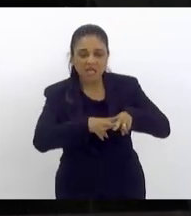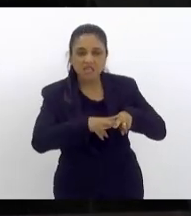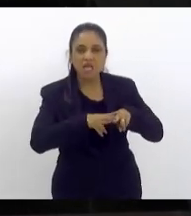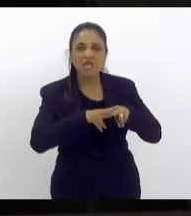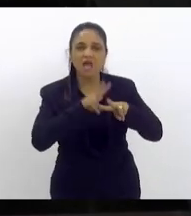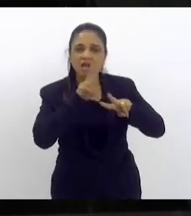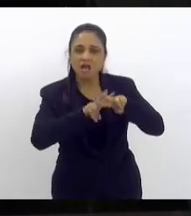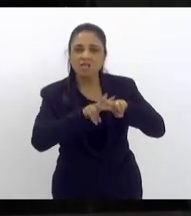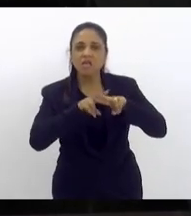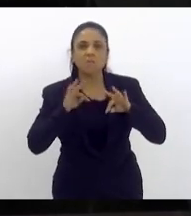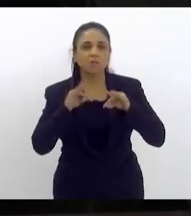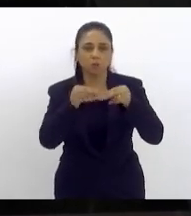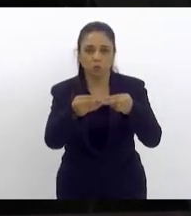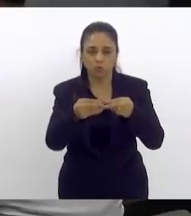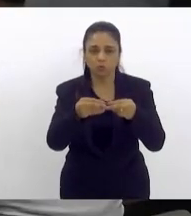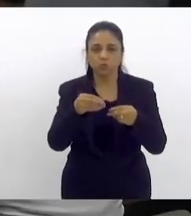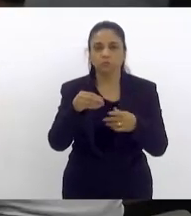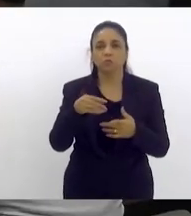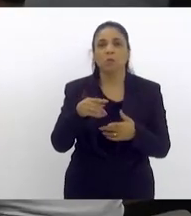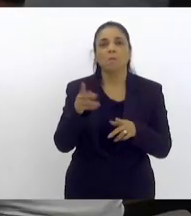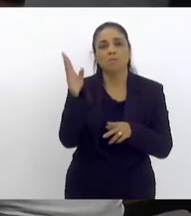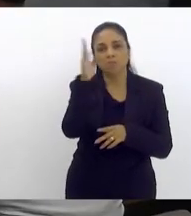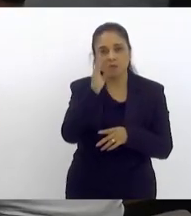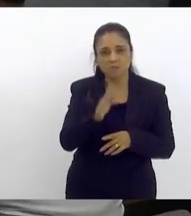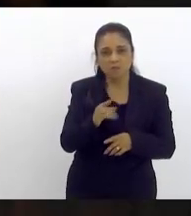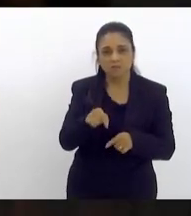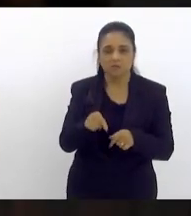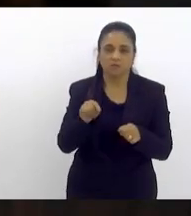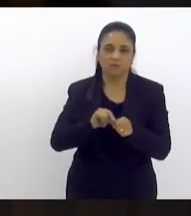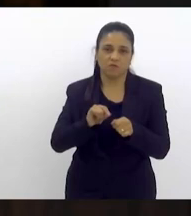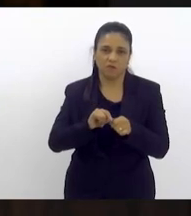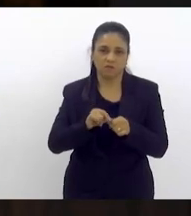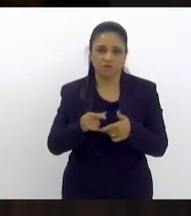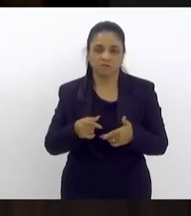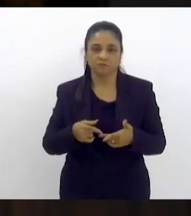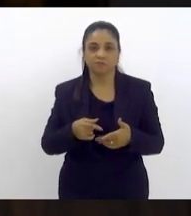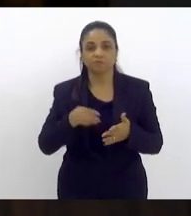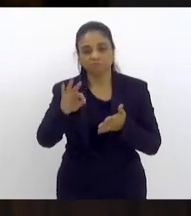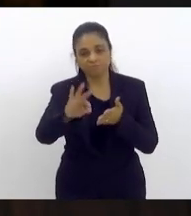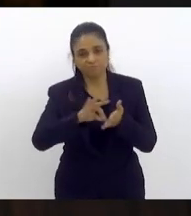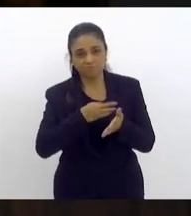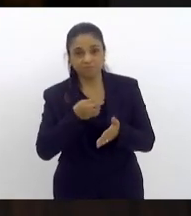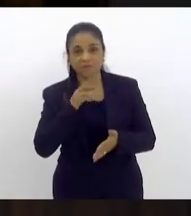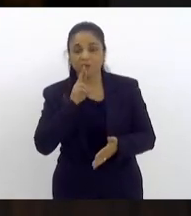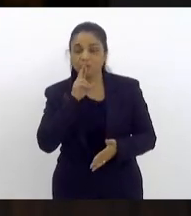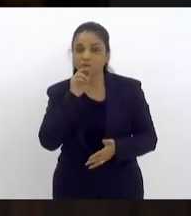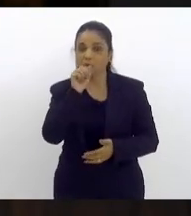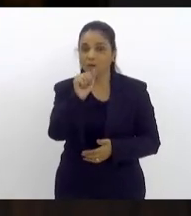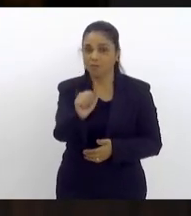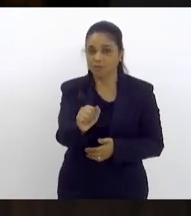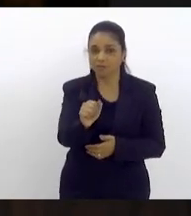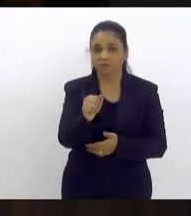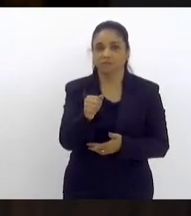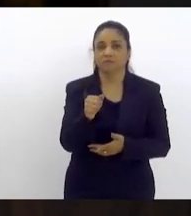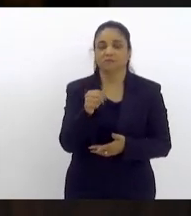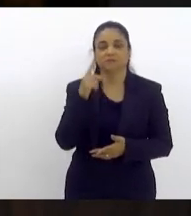fizeram o que ele fez com o Brasil próximo Deputado Rodrigo Amorim